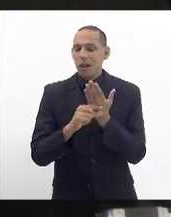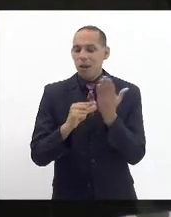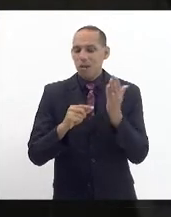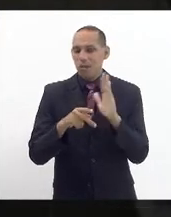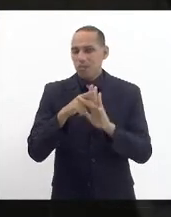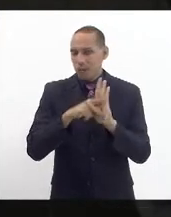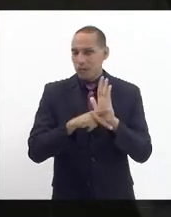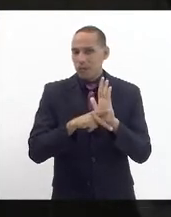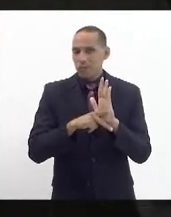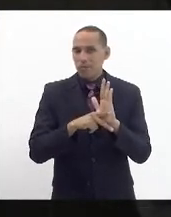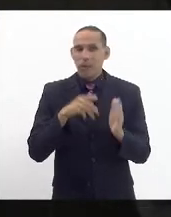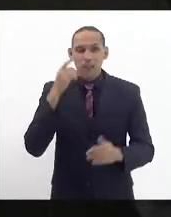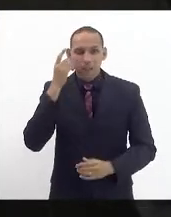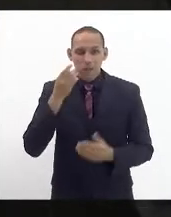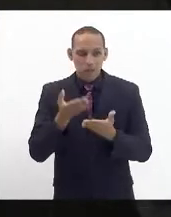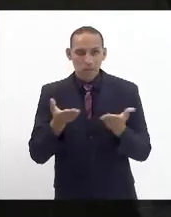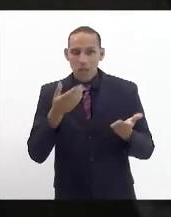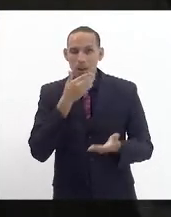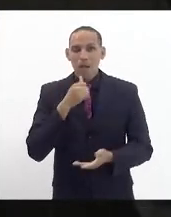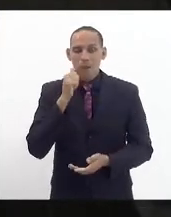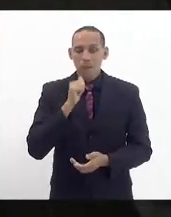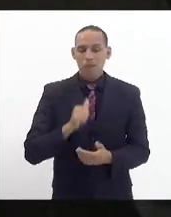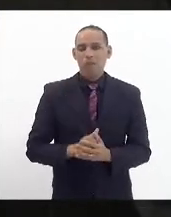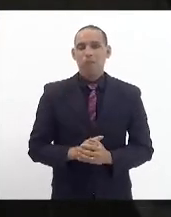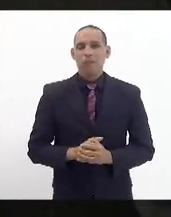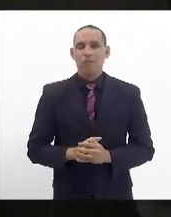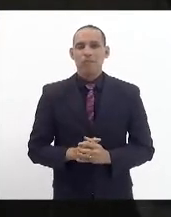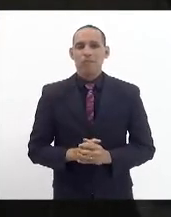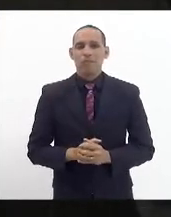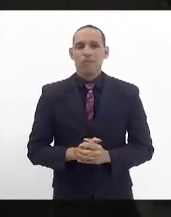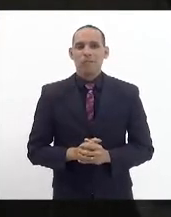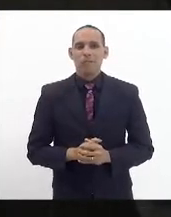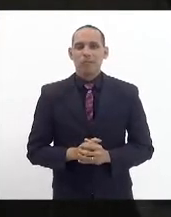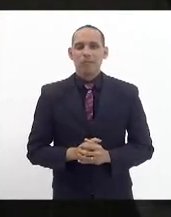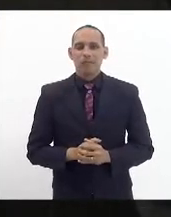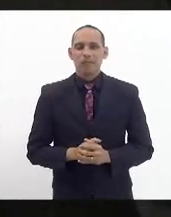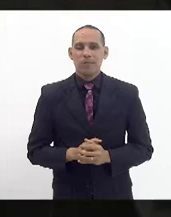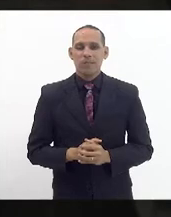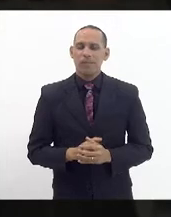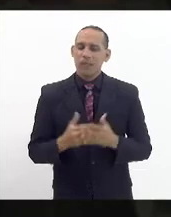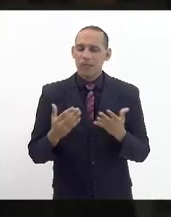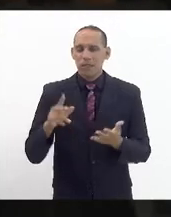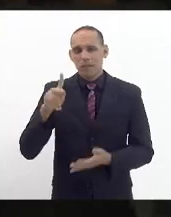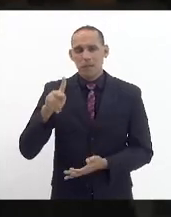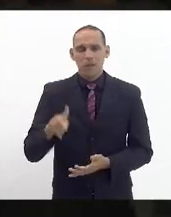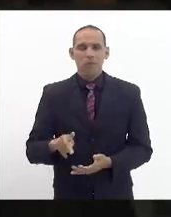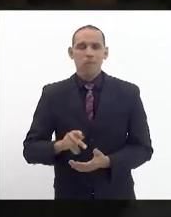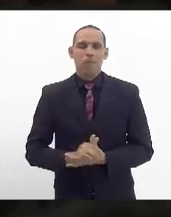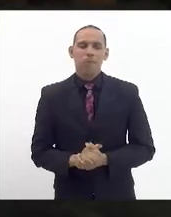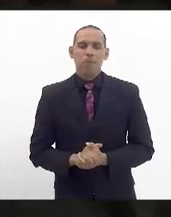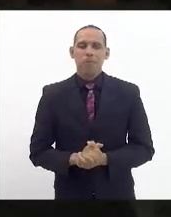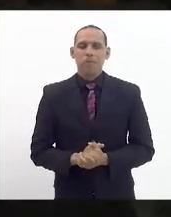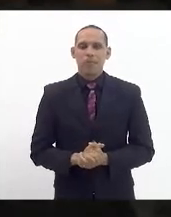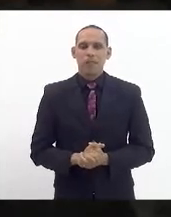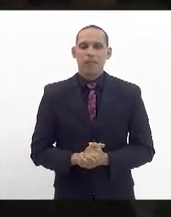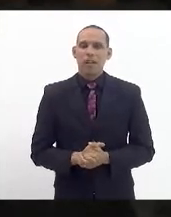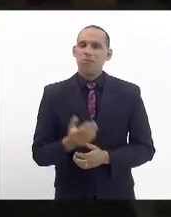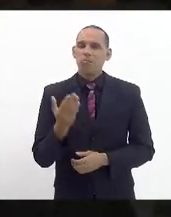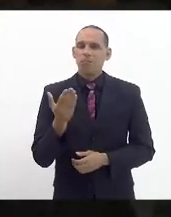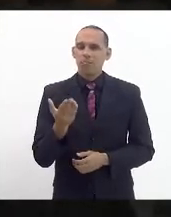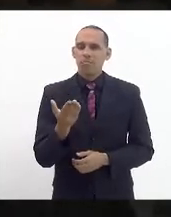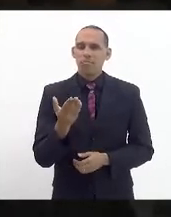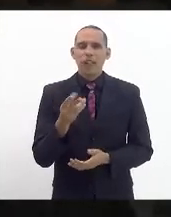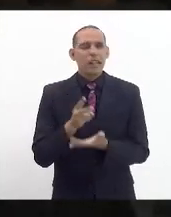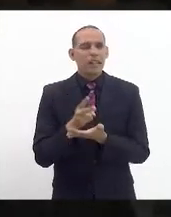projeto, deputadas e deputados. Veja, presidente André, Vossa Excelência é